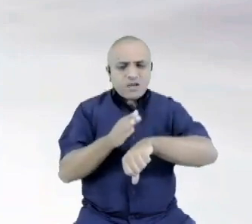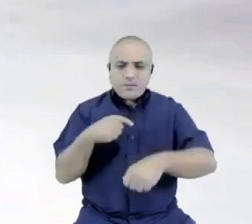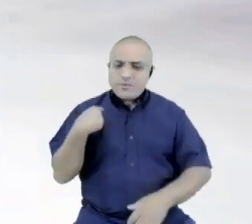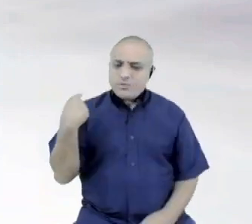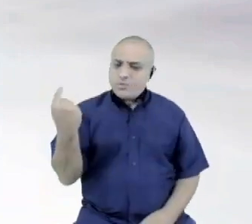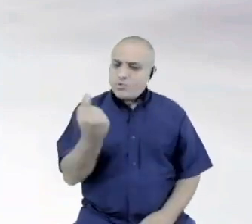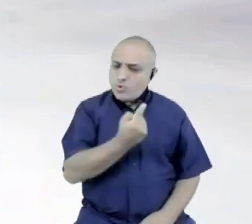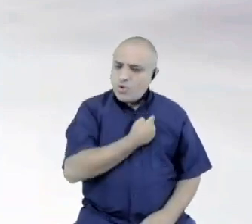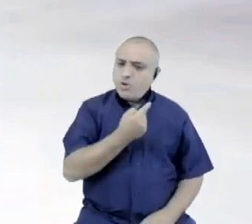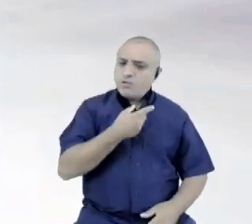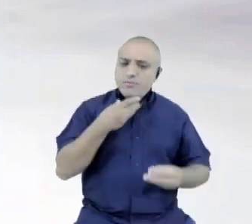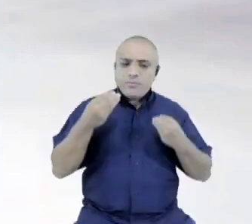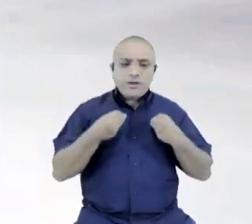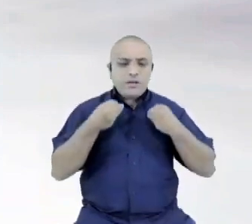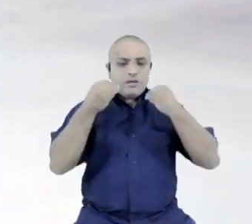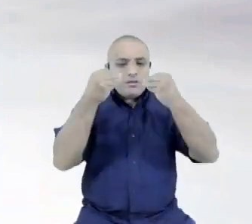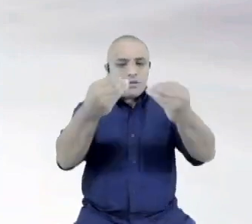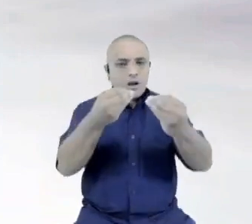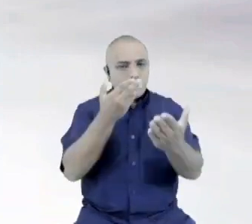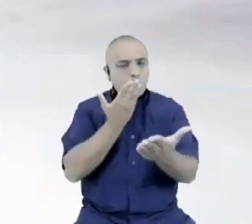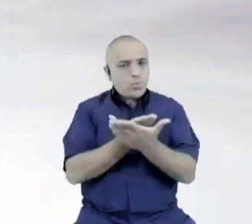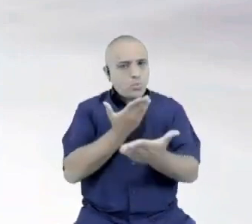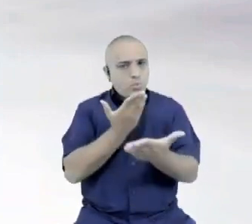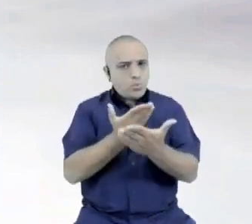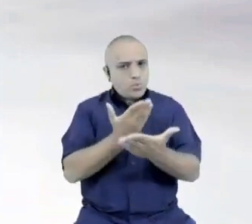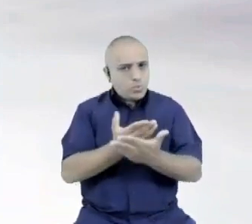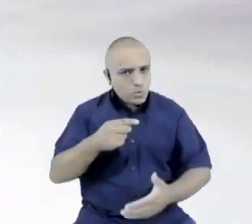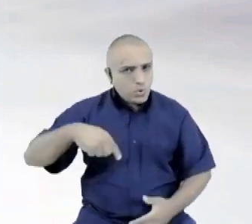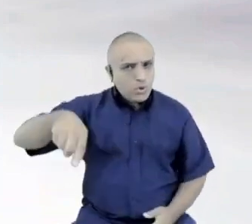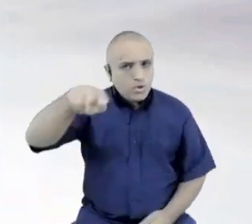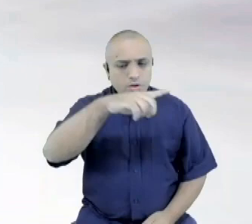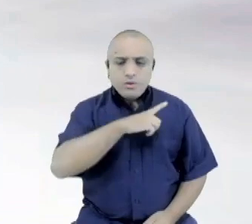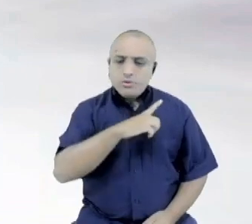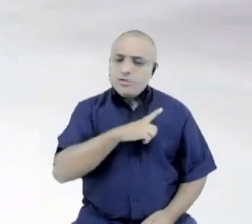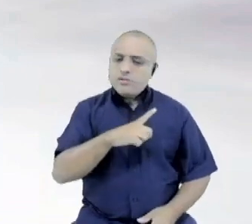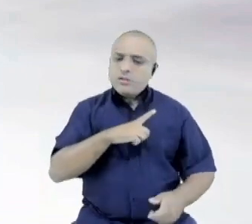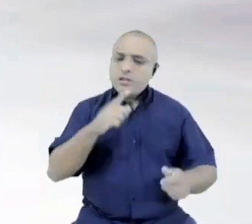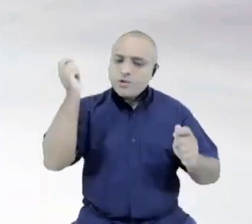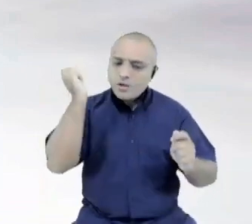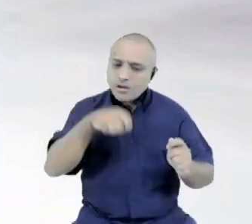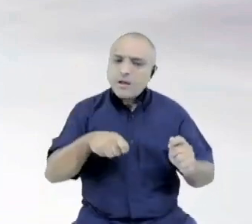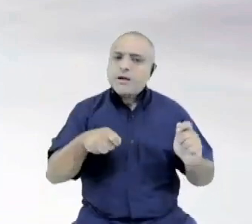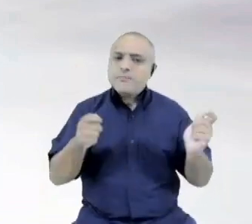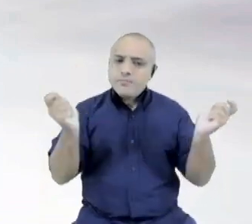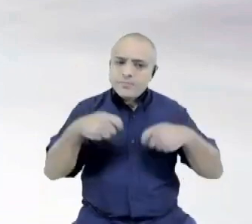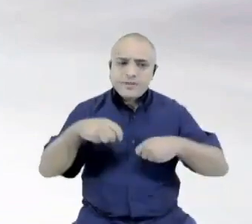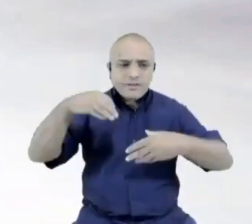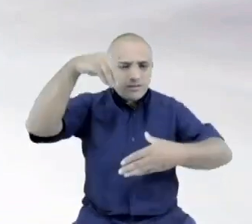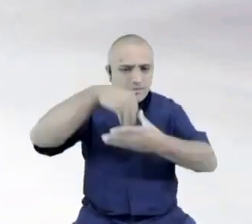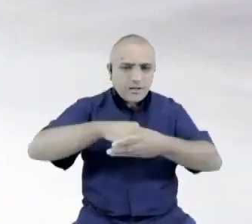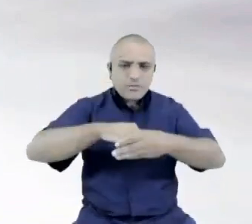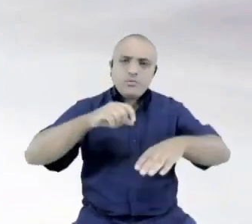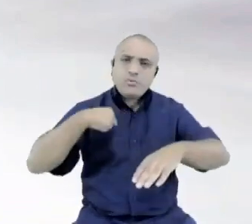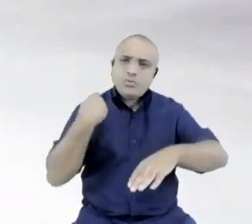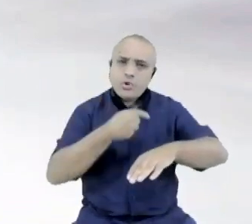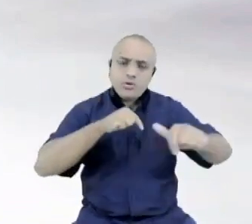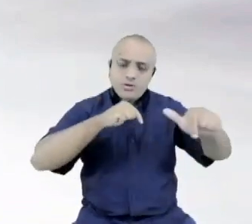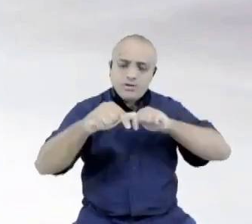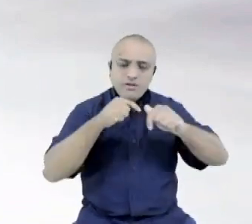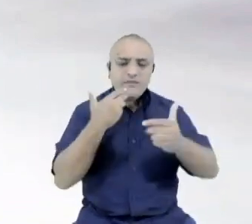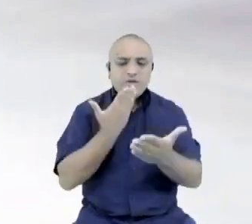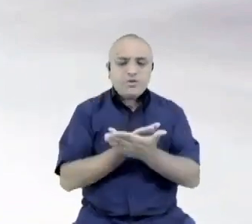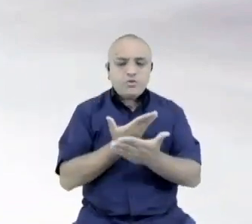para entrega com estudos nossos. Eu acho que nós teremos a capacidade dentro do nosso serviço de fazer estudos